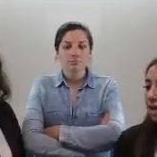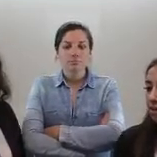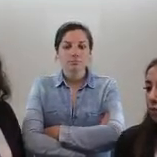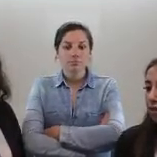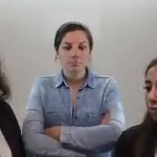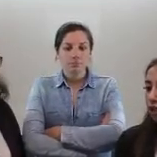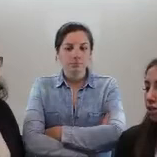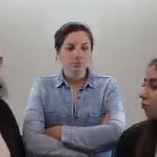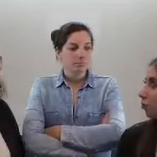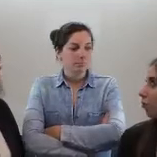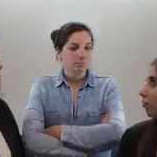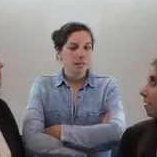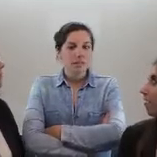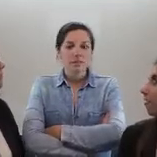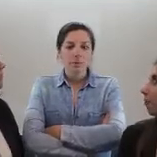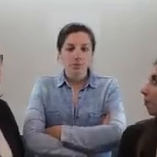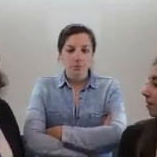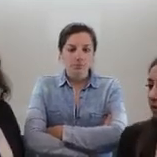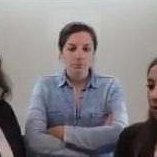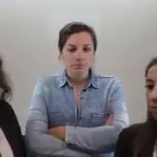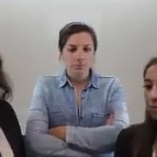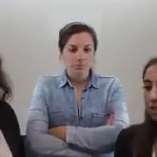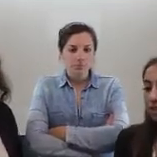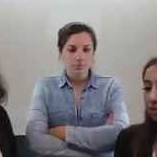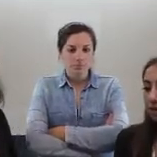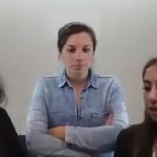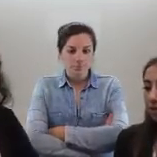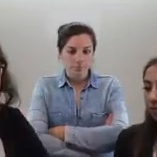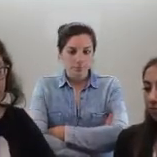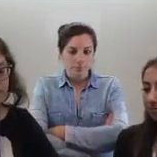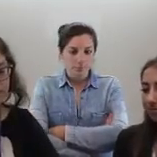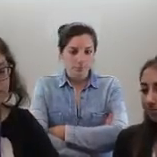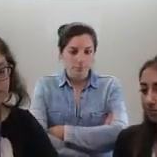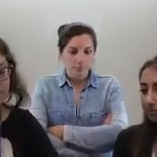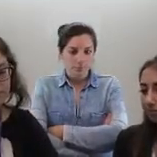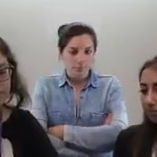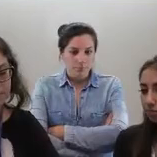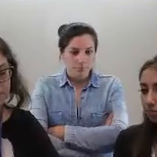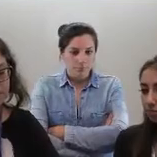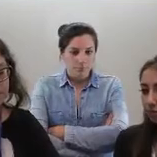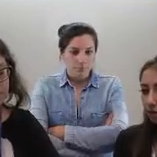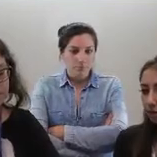alfabetização que poderia puxar junto, prof. Letramento. Alfabetização e letramento.